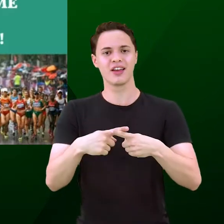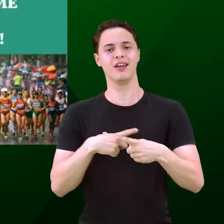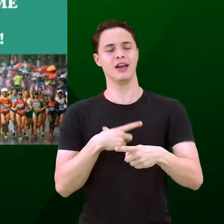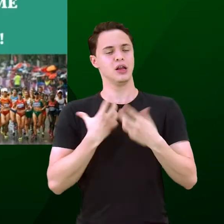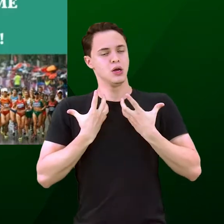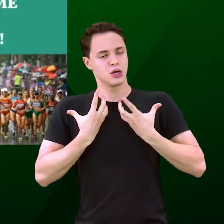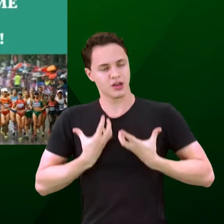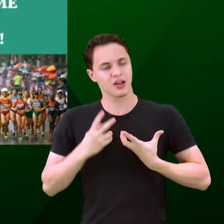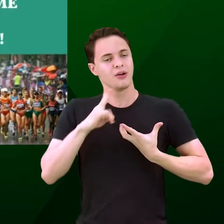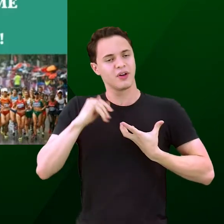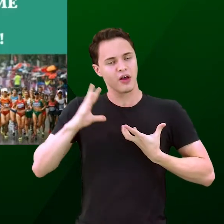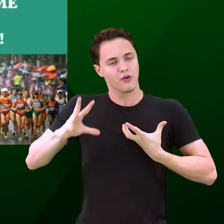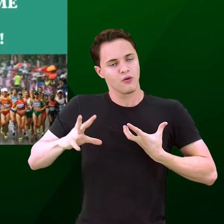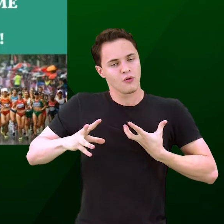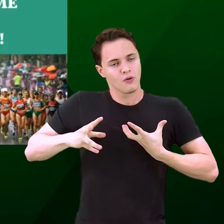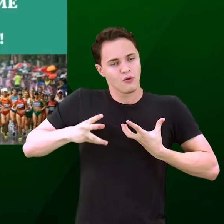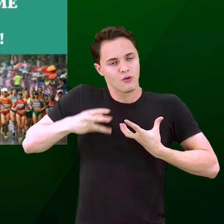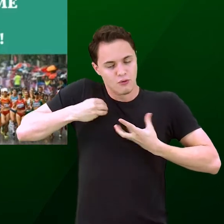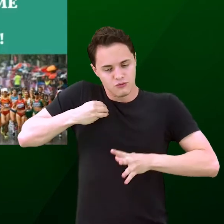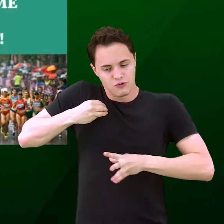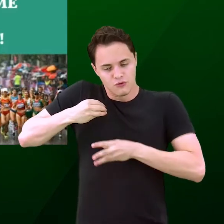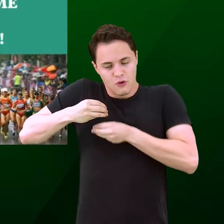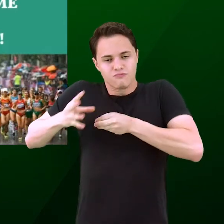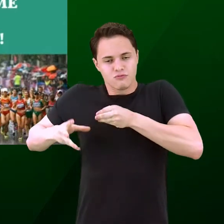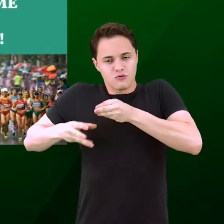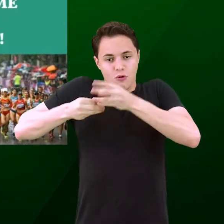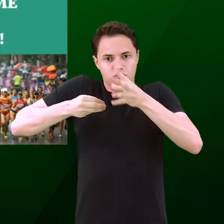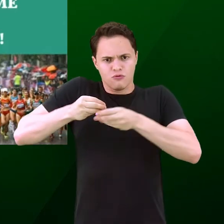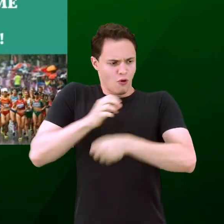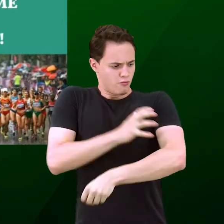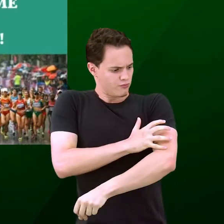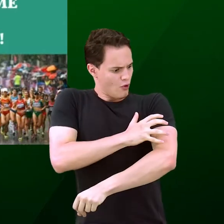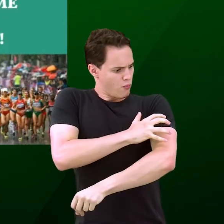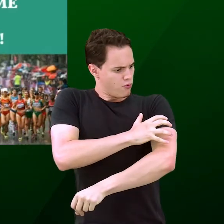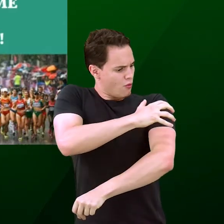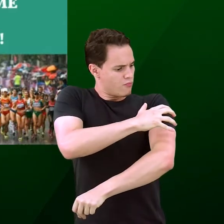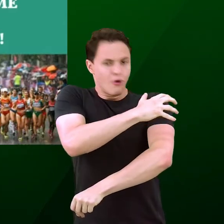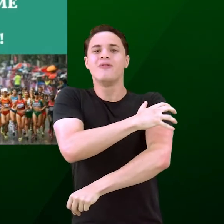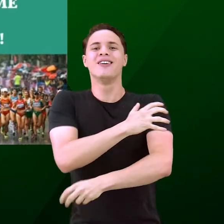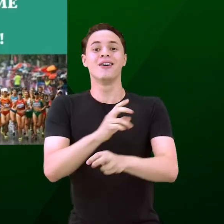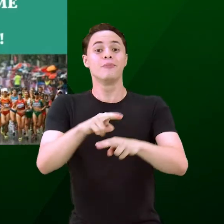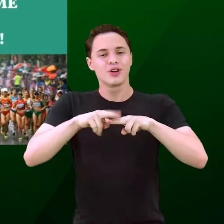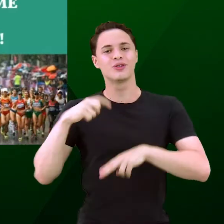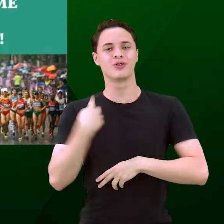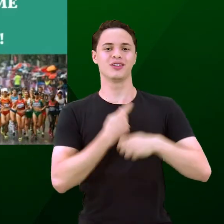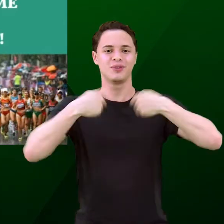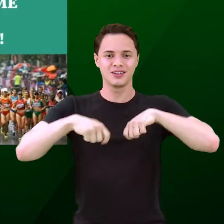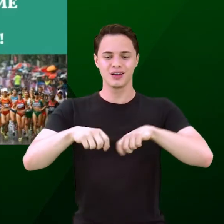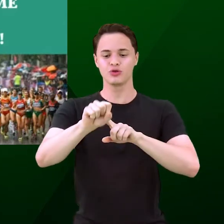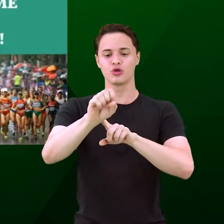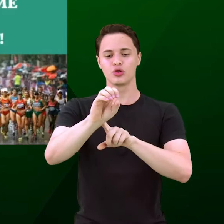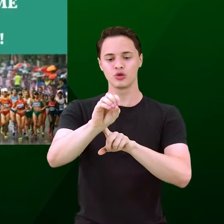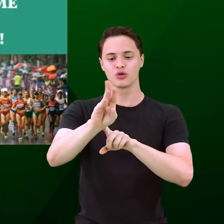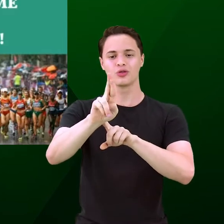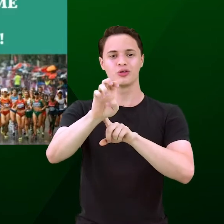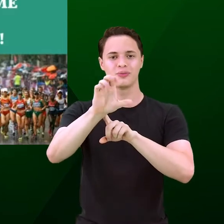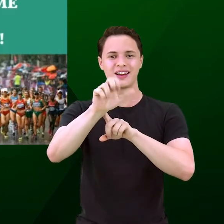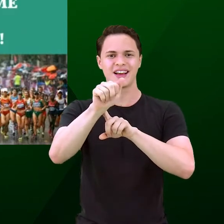simplesmente sair de casa, eu vou correr. Aí sai, corre 1 hora. Mas o que tu fez dentro dessa 1 hora de